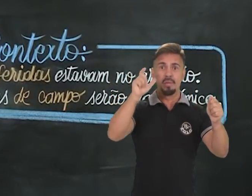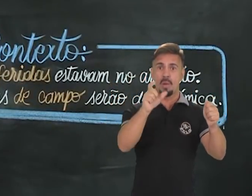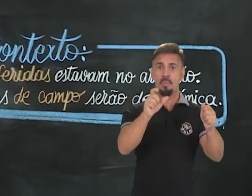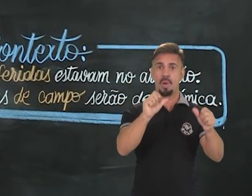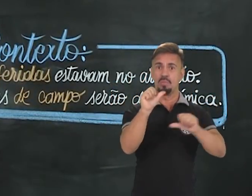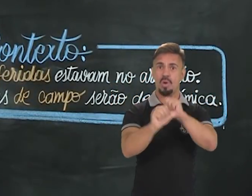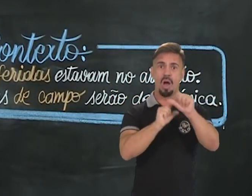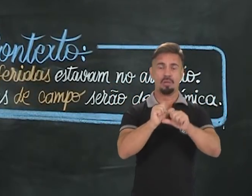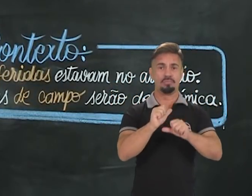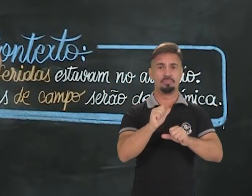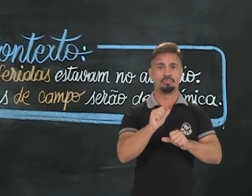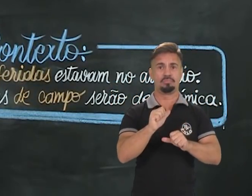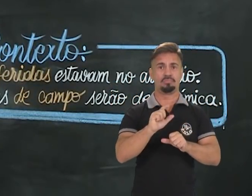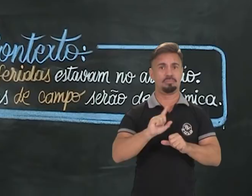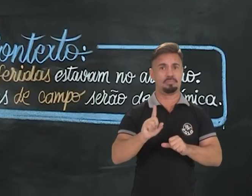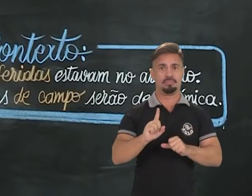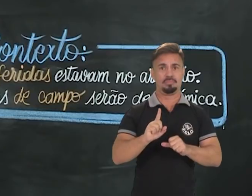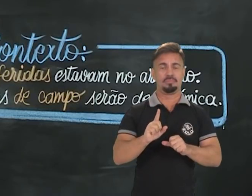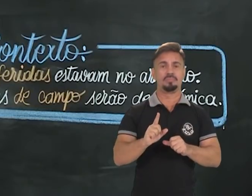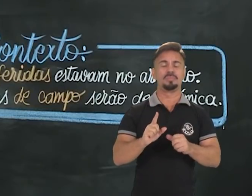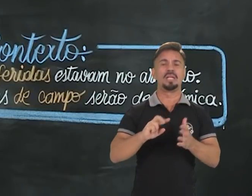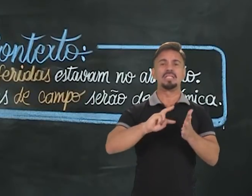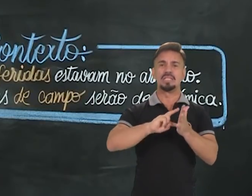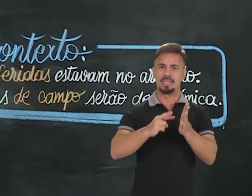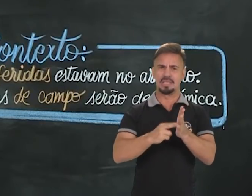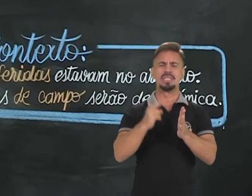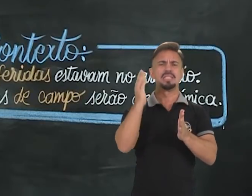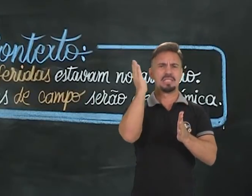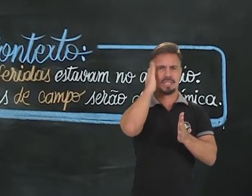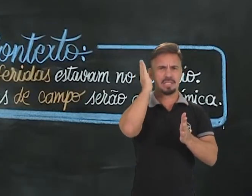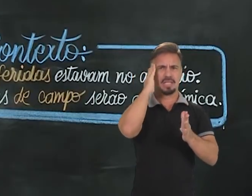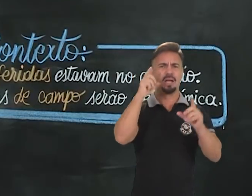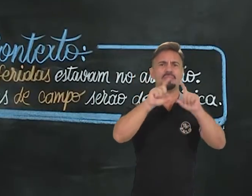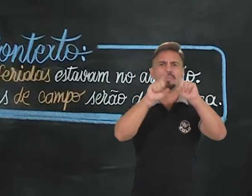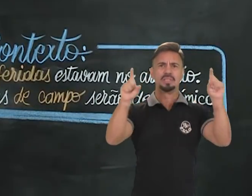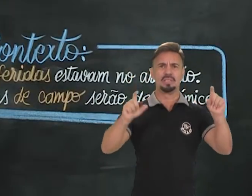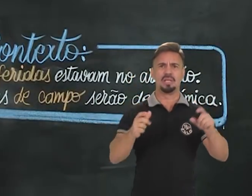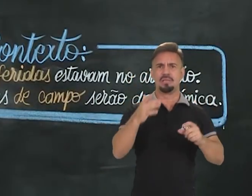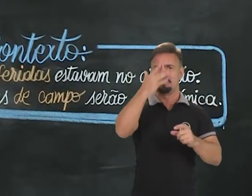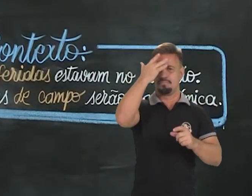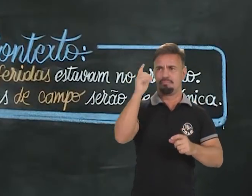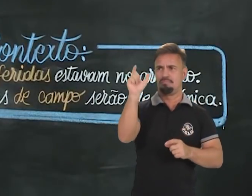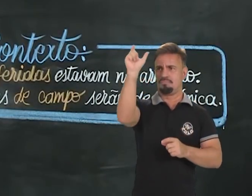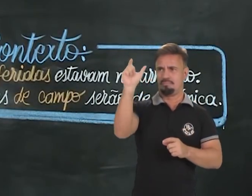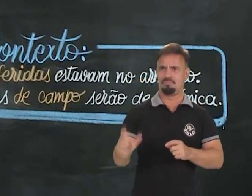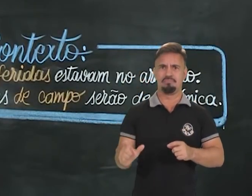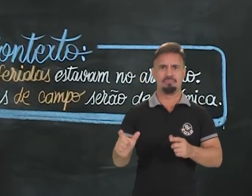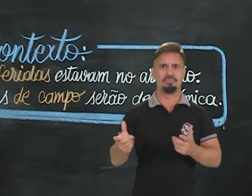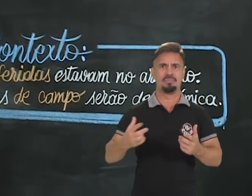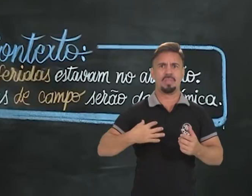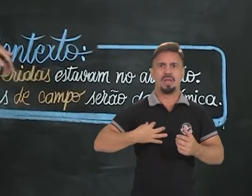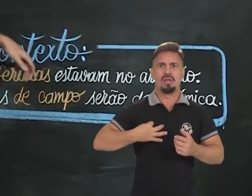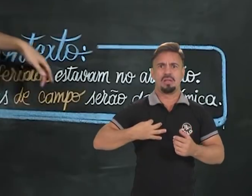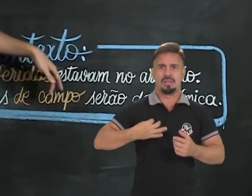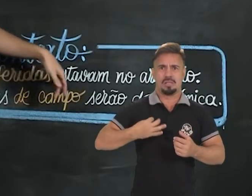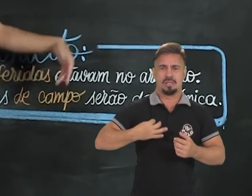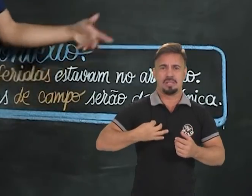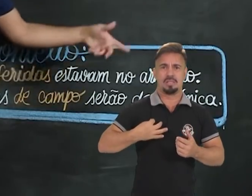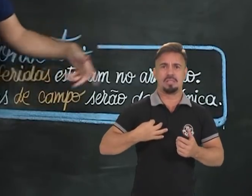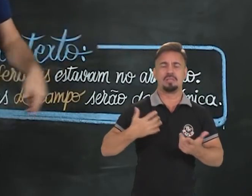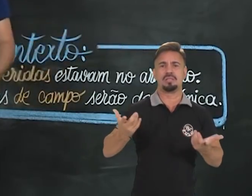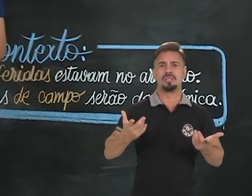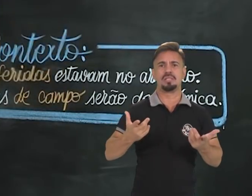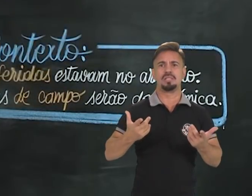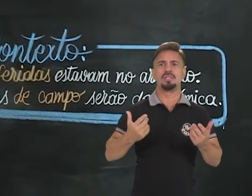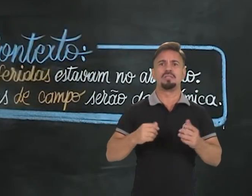Você continua entendendo a significação dessa oração. Eu tenho um sujeito, camisas, eu tenho um